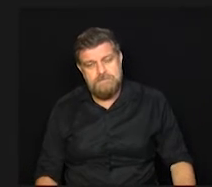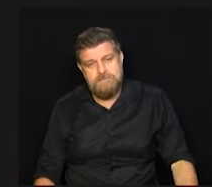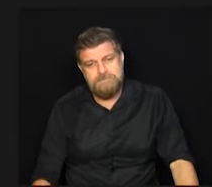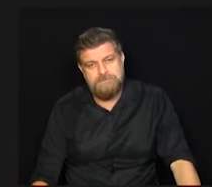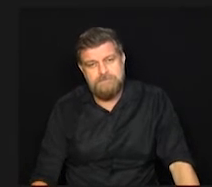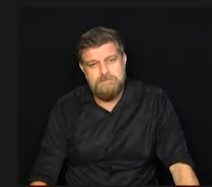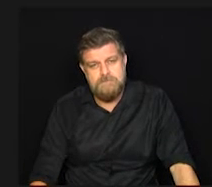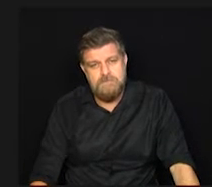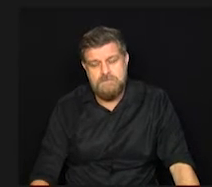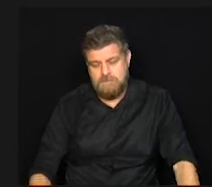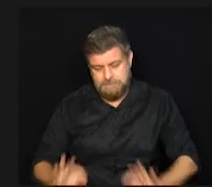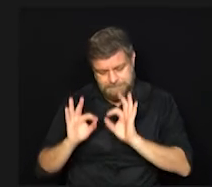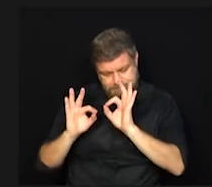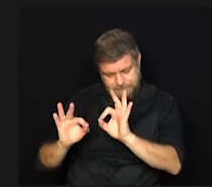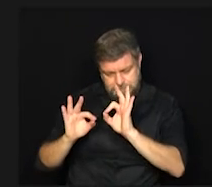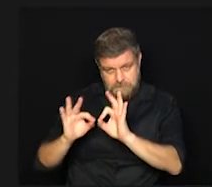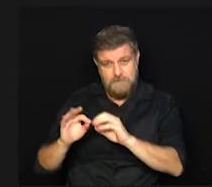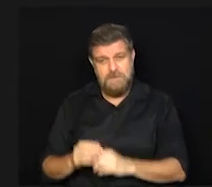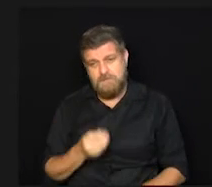Muito bem, Malu.